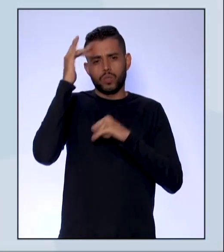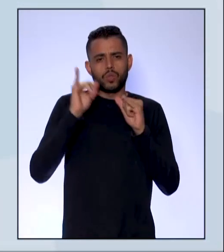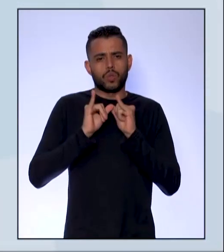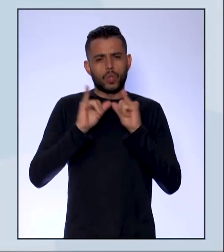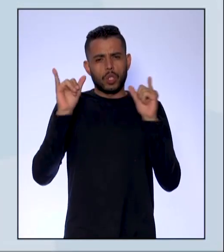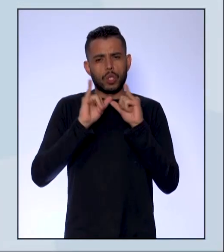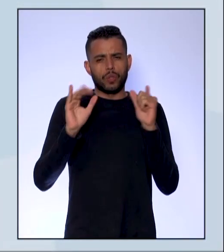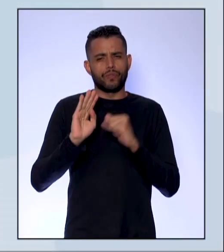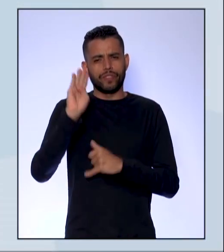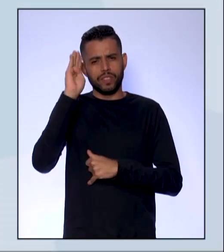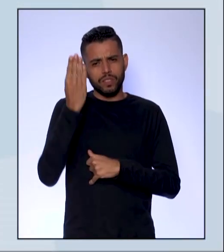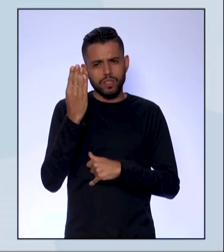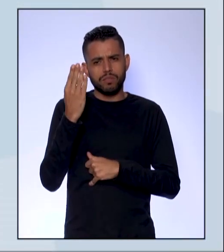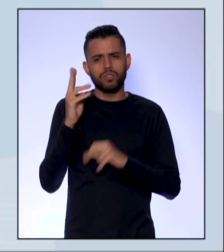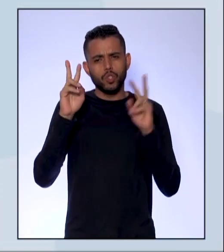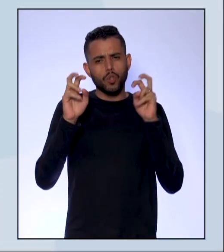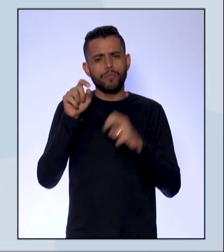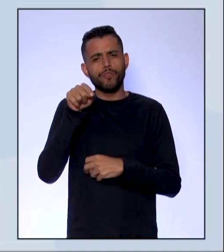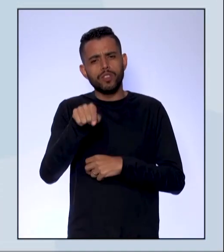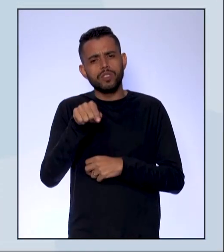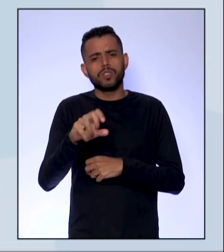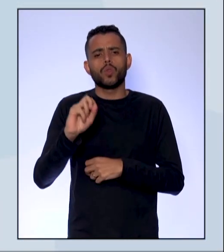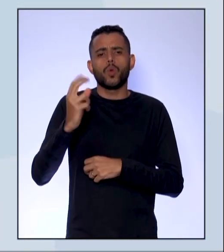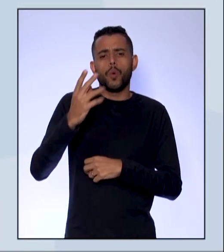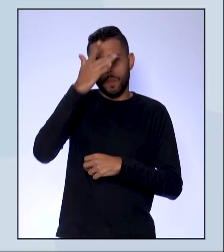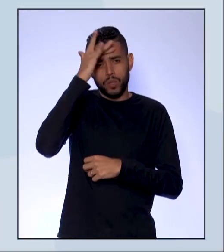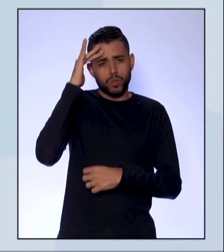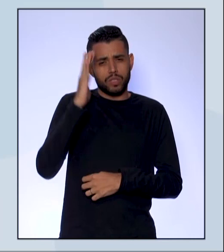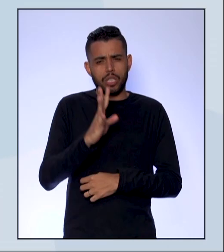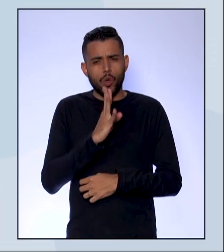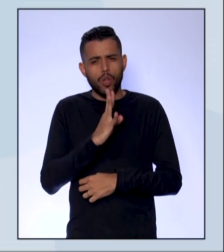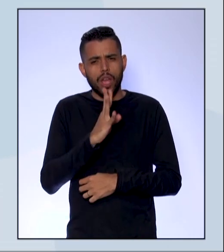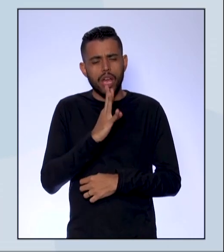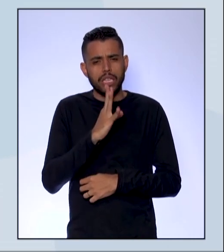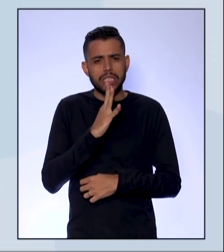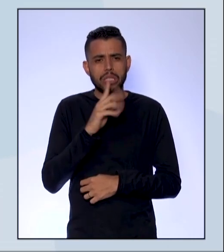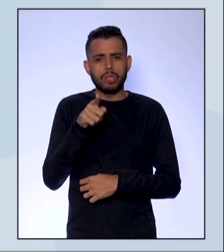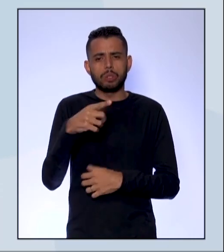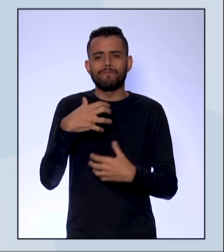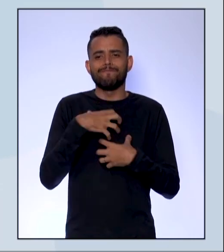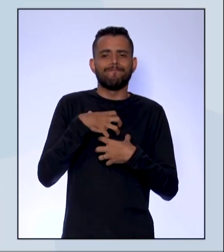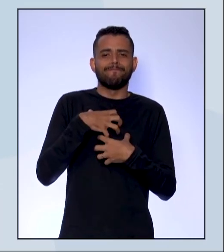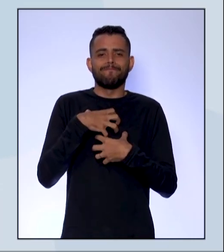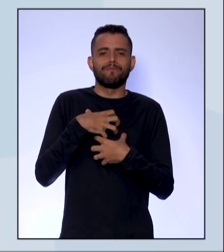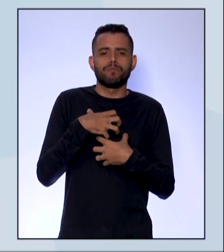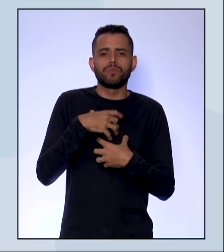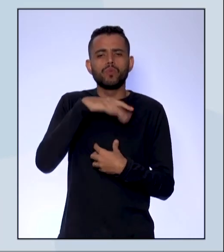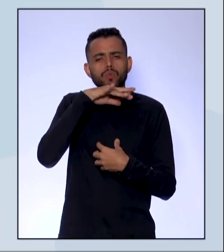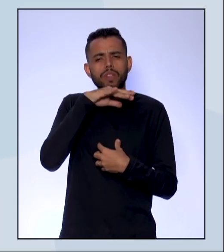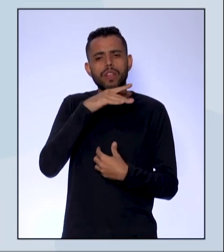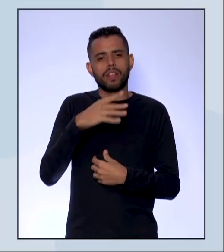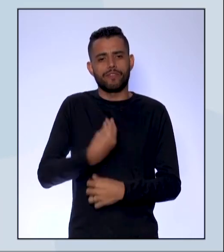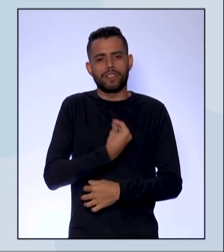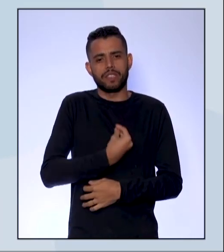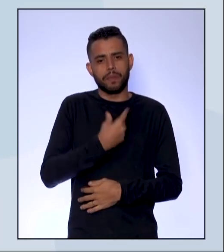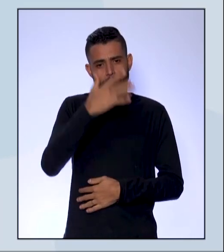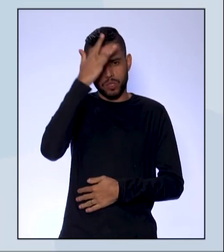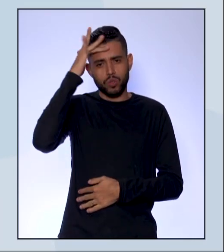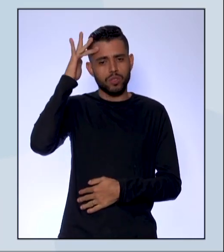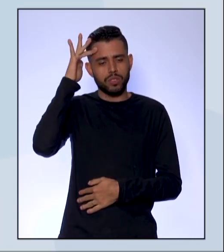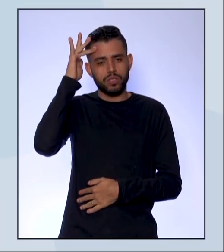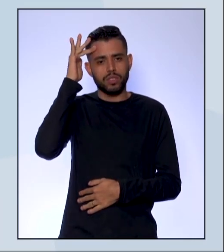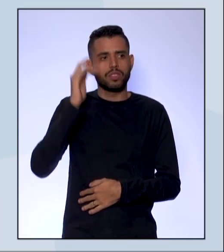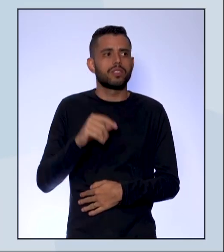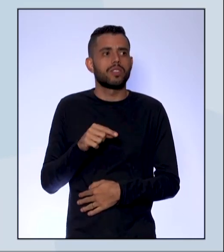no boato sobre vocês, ou alguém que vocês conhecem, isso impactou negativamente na vida da pessoa? Tá? Não estou dizendo